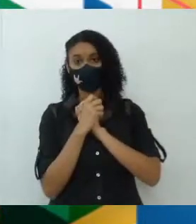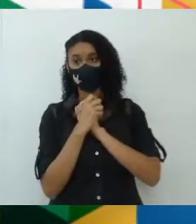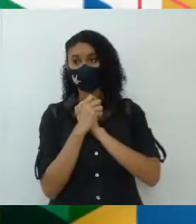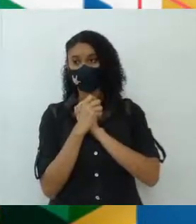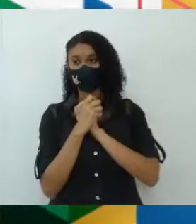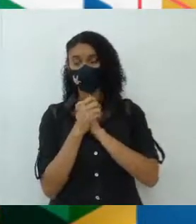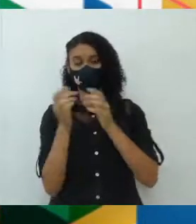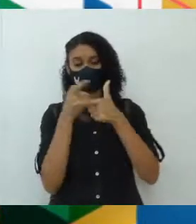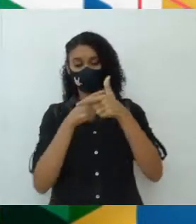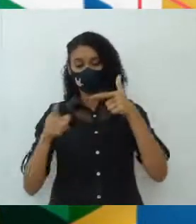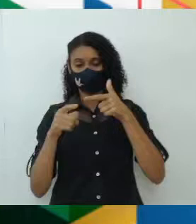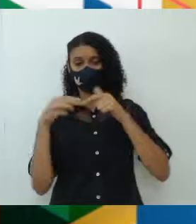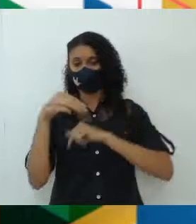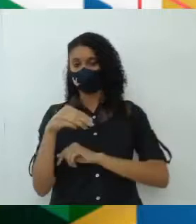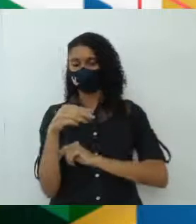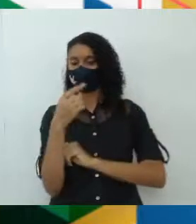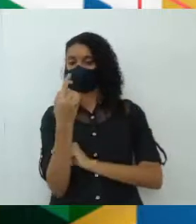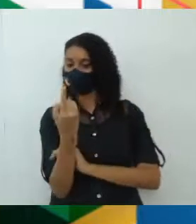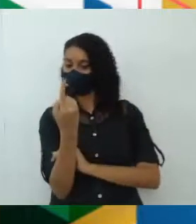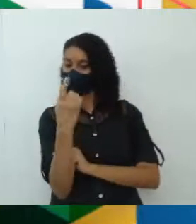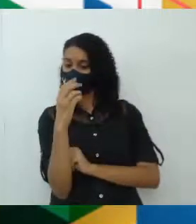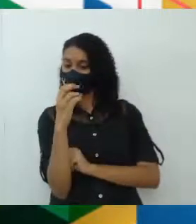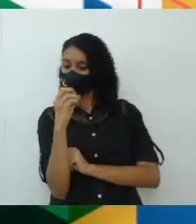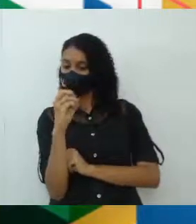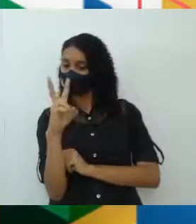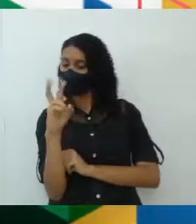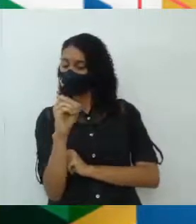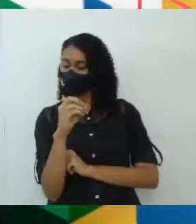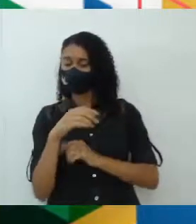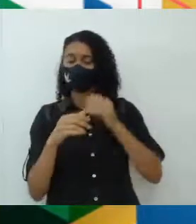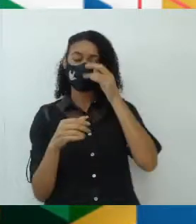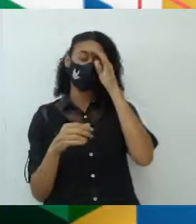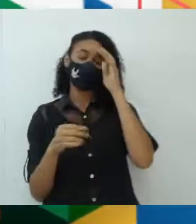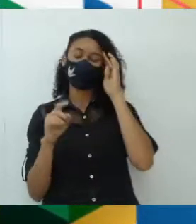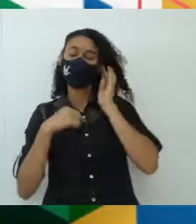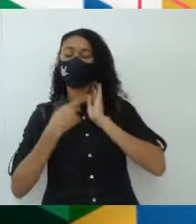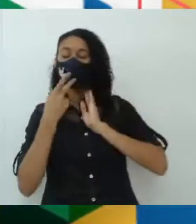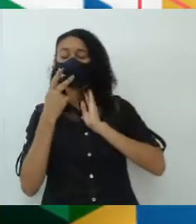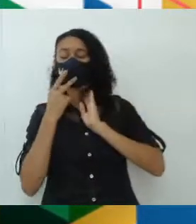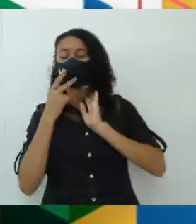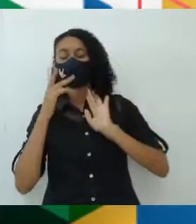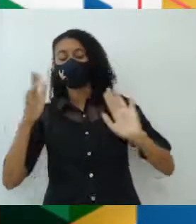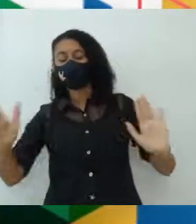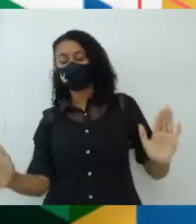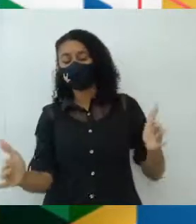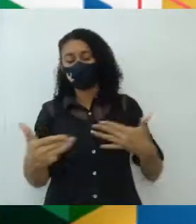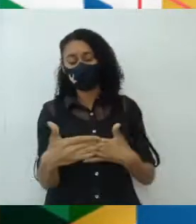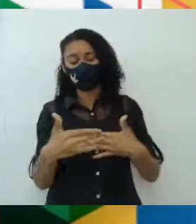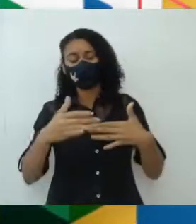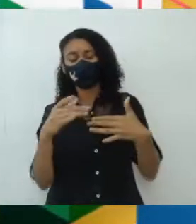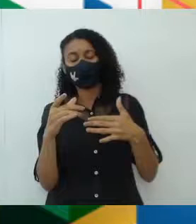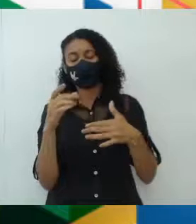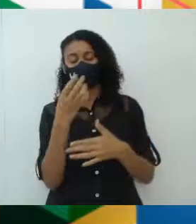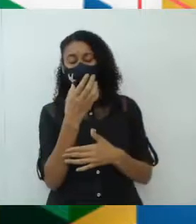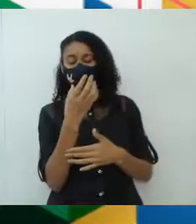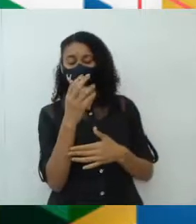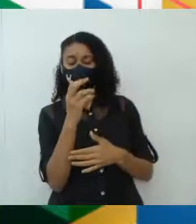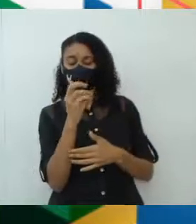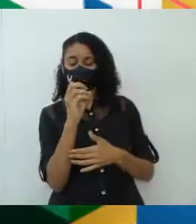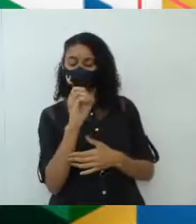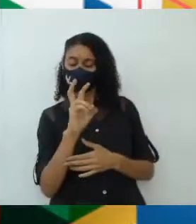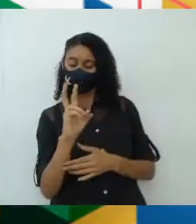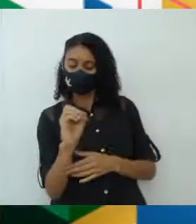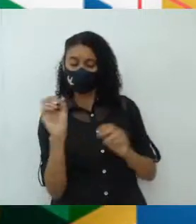pela massa de um ovo. Ou como a gente está falando aí de bandejas de ovos, né? Eu posso pegar a massa da